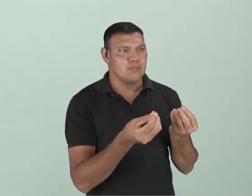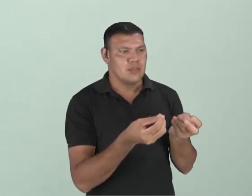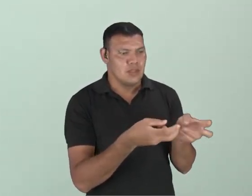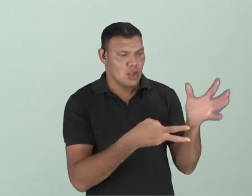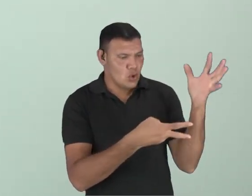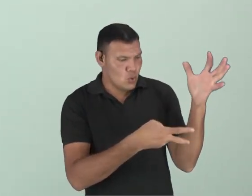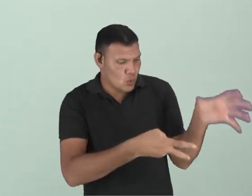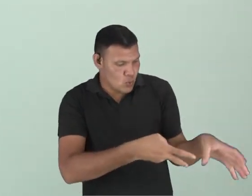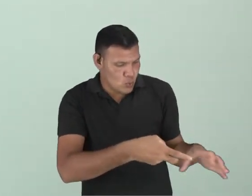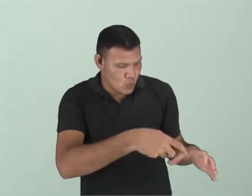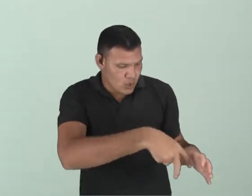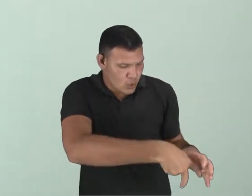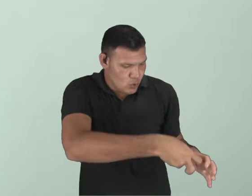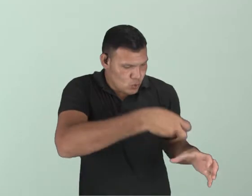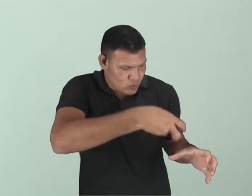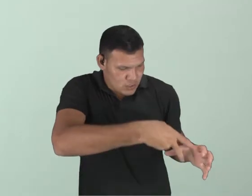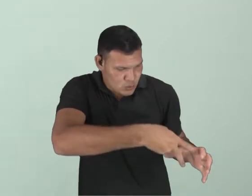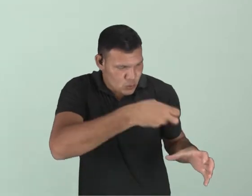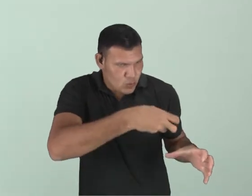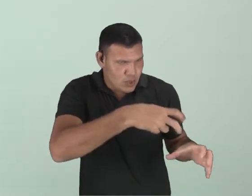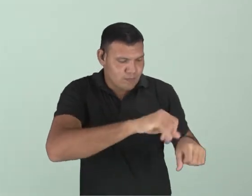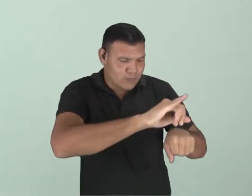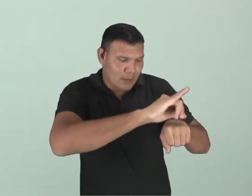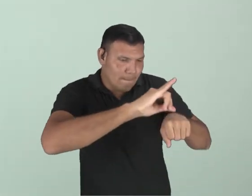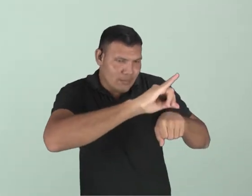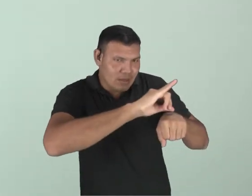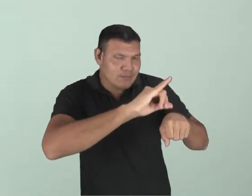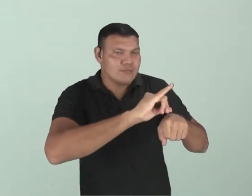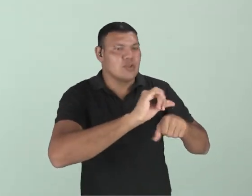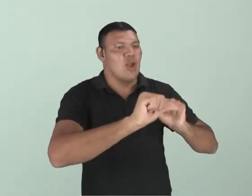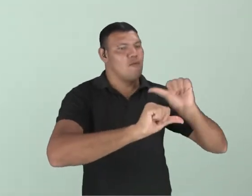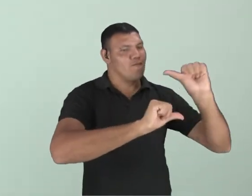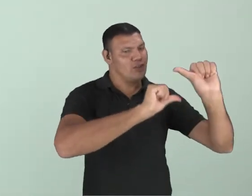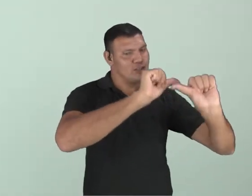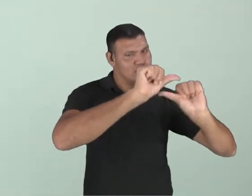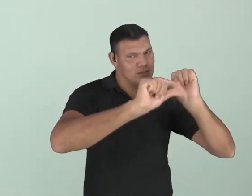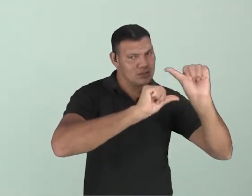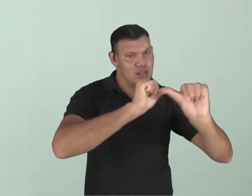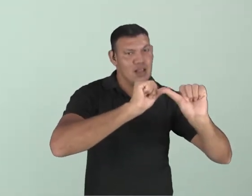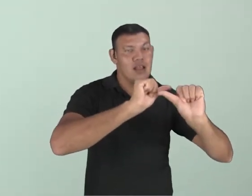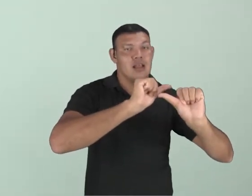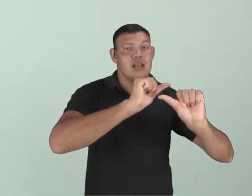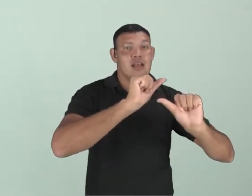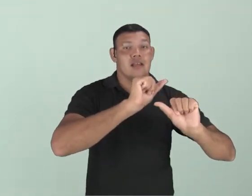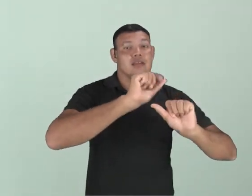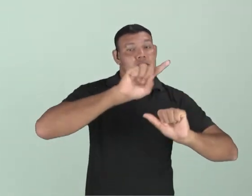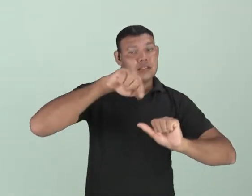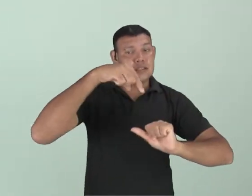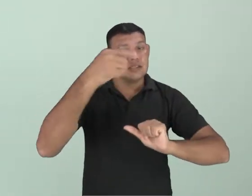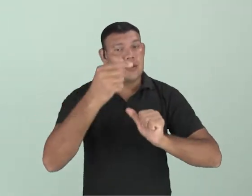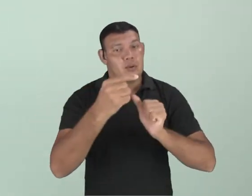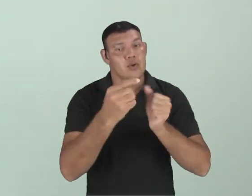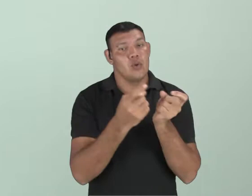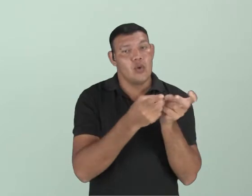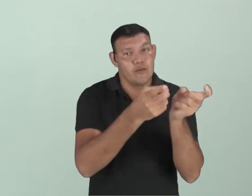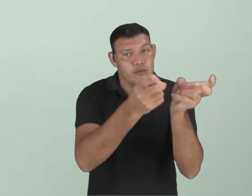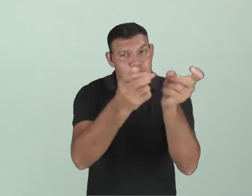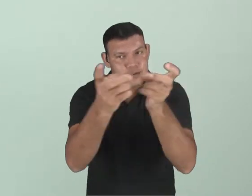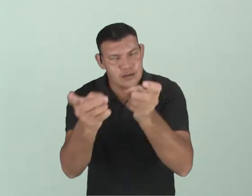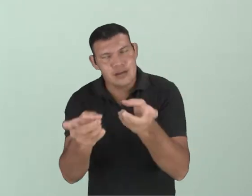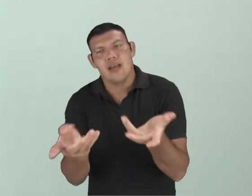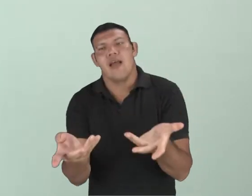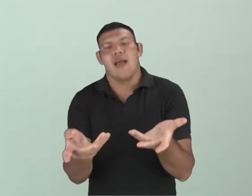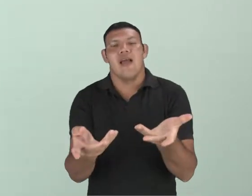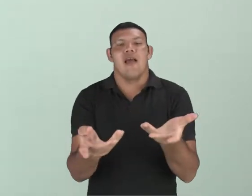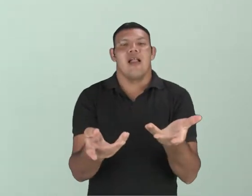Extrair o petróleo, e aí eu vou transformar isso em petróleo, e aí depois de transformá-lo eu vou enviar para que sejam feitos